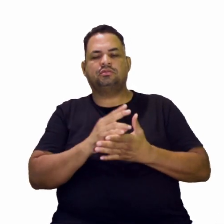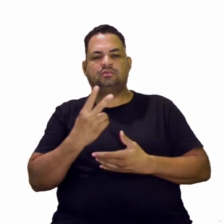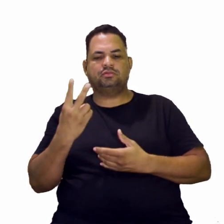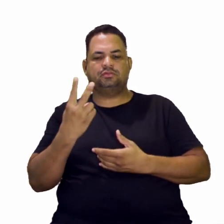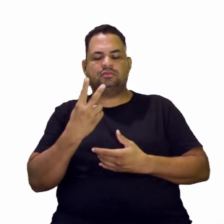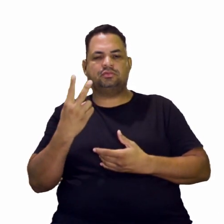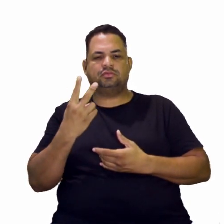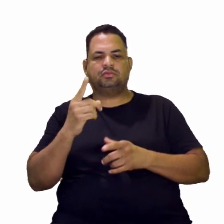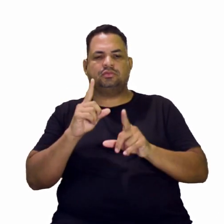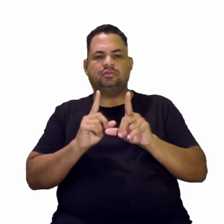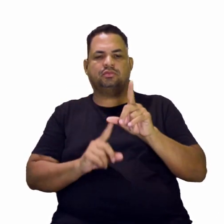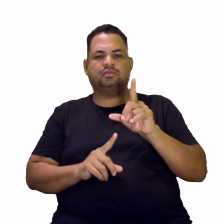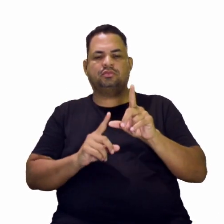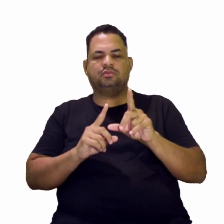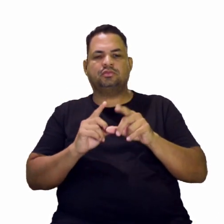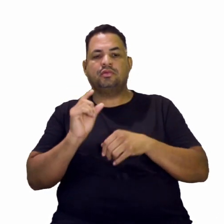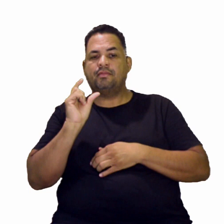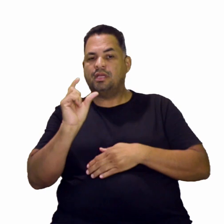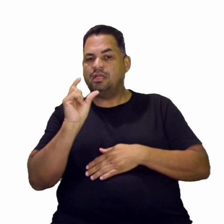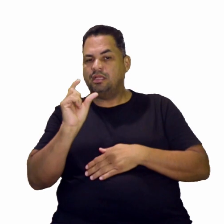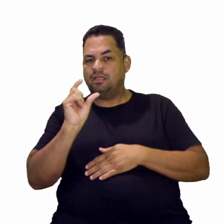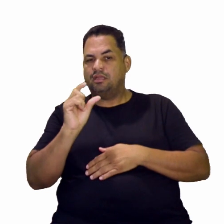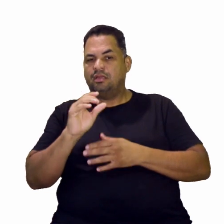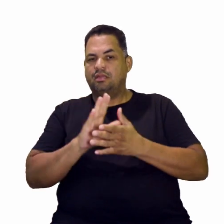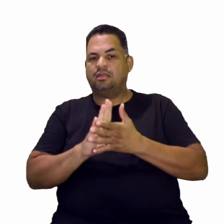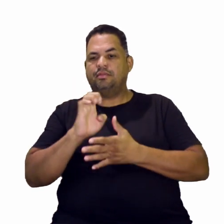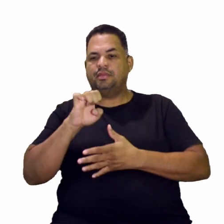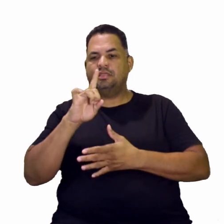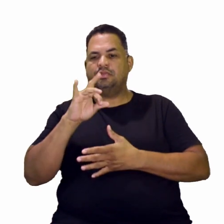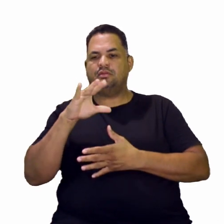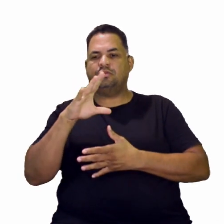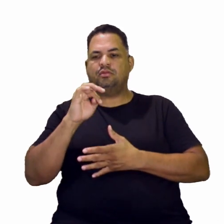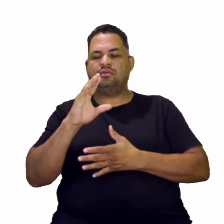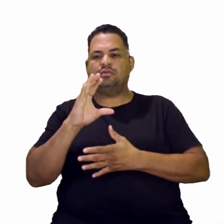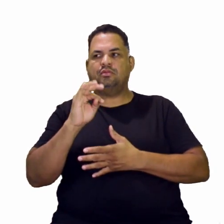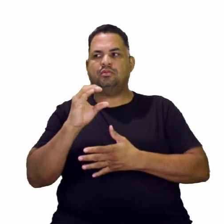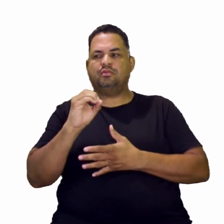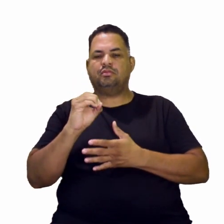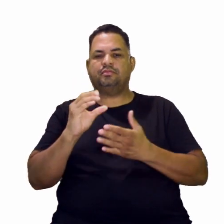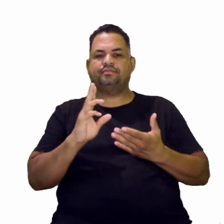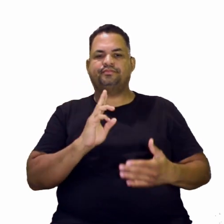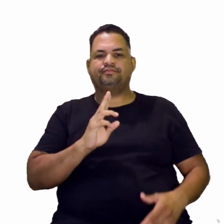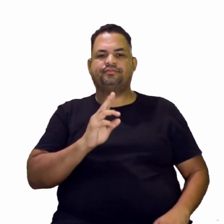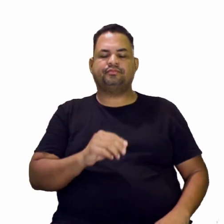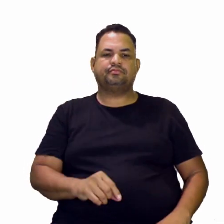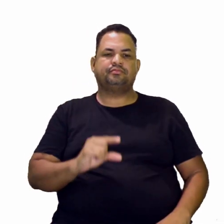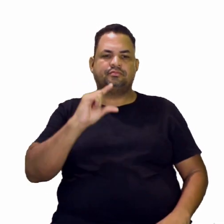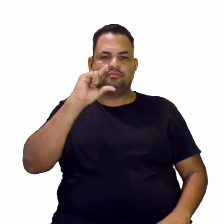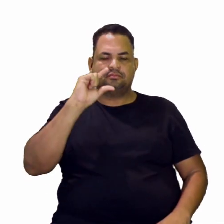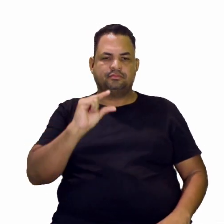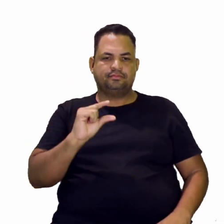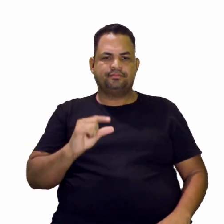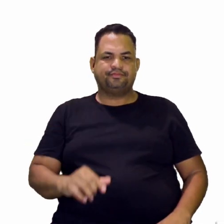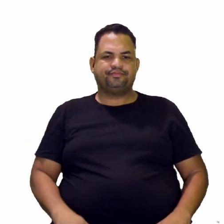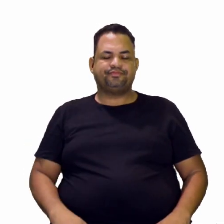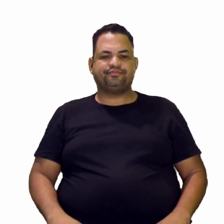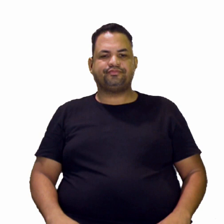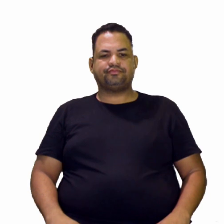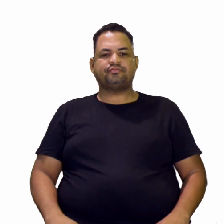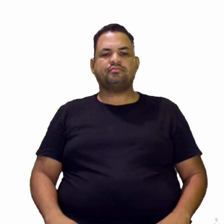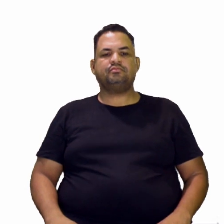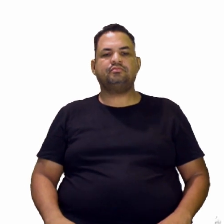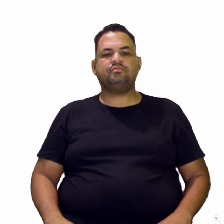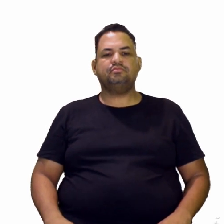o epíteto, o gênero sempre com letra maiúscula inicial, o epíteto sempre com letra minúscula e sempre